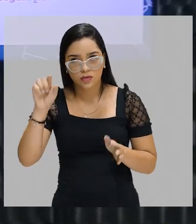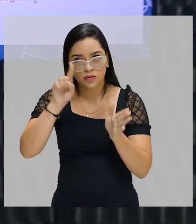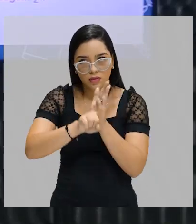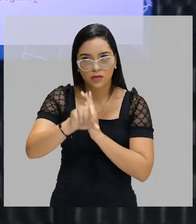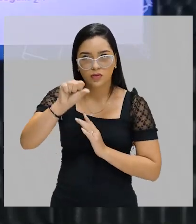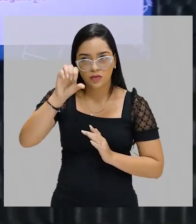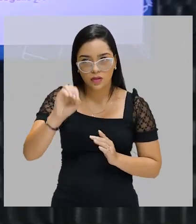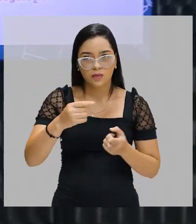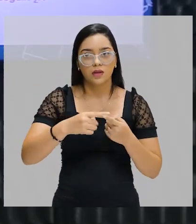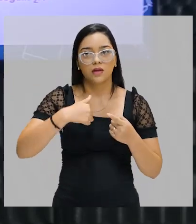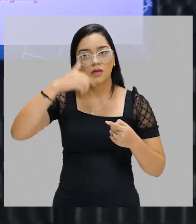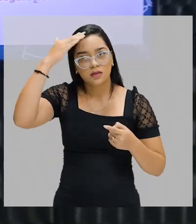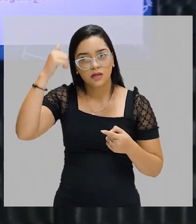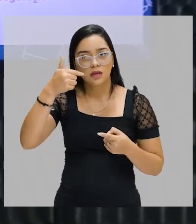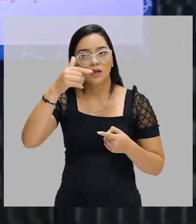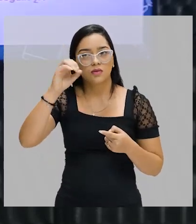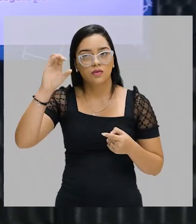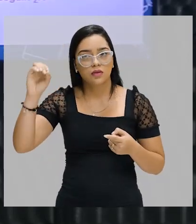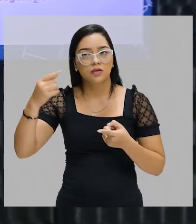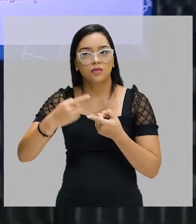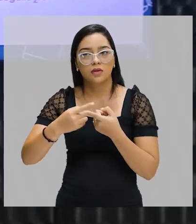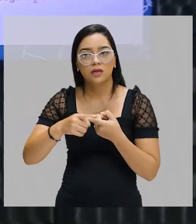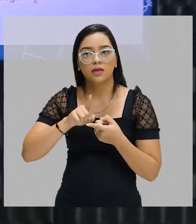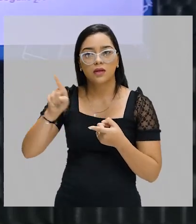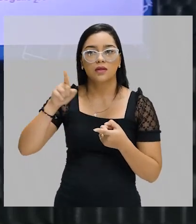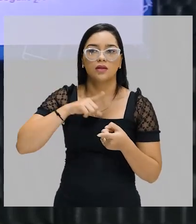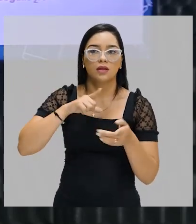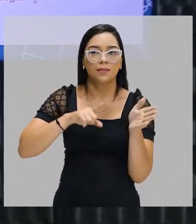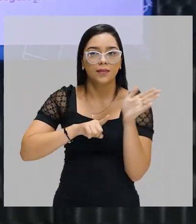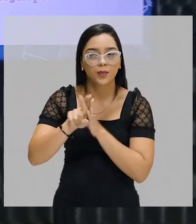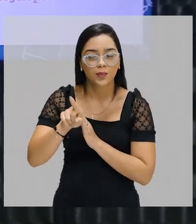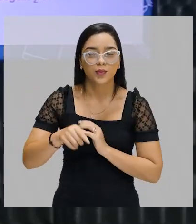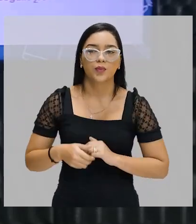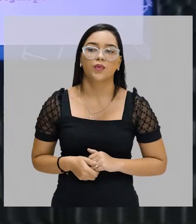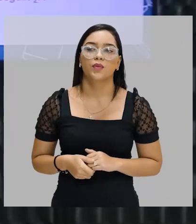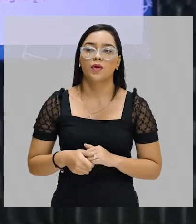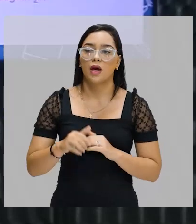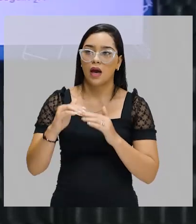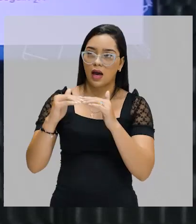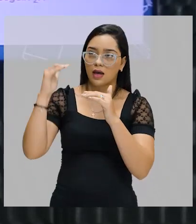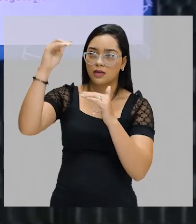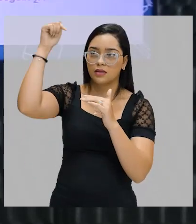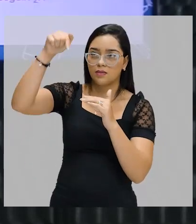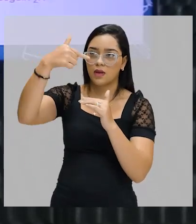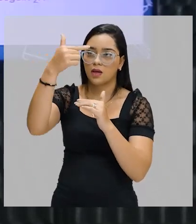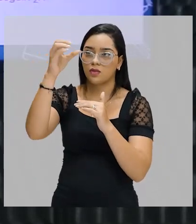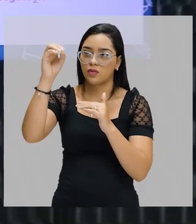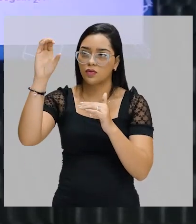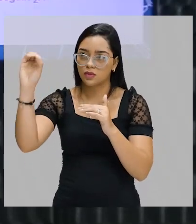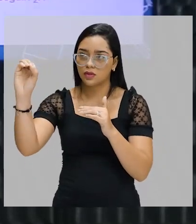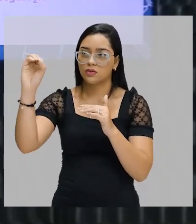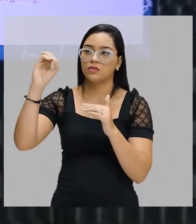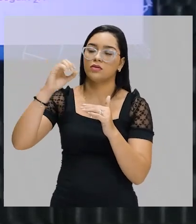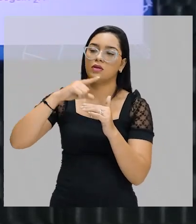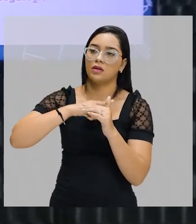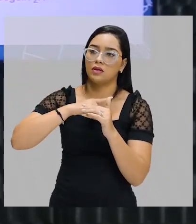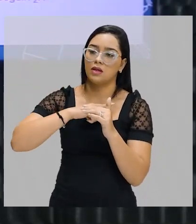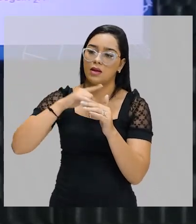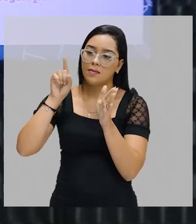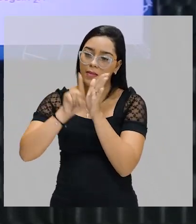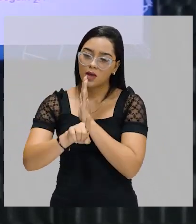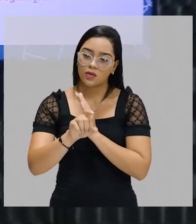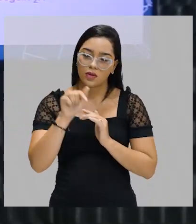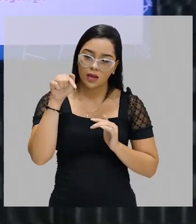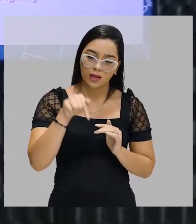que a massa é 200. Ele está mostrando lá na questão. O número que está acima é 200. Então, vou fazer 200 menos